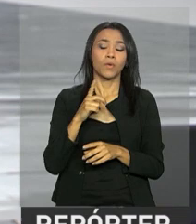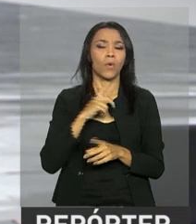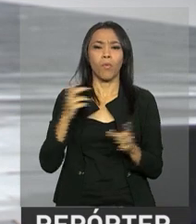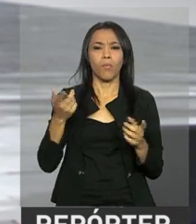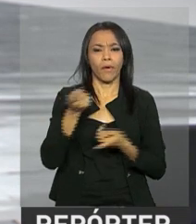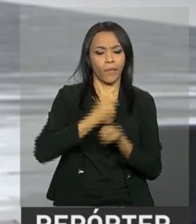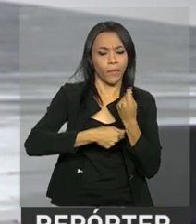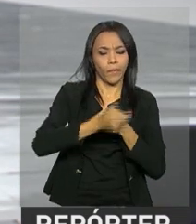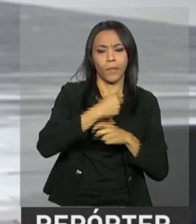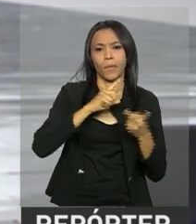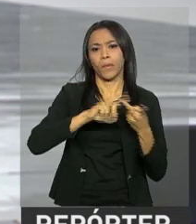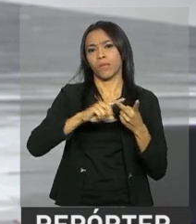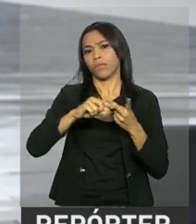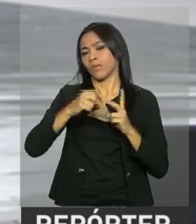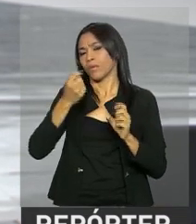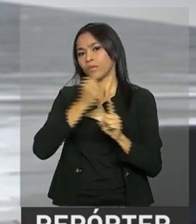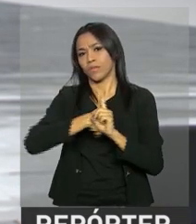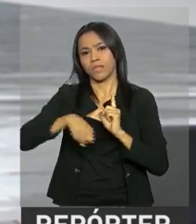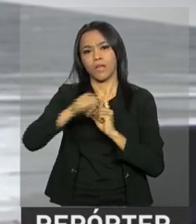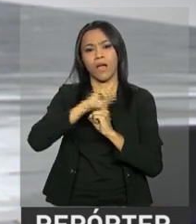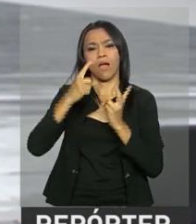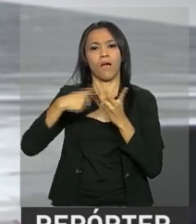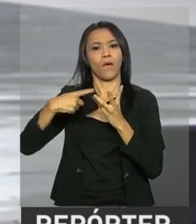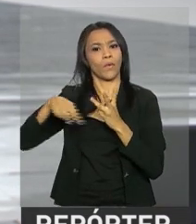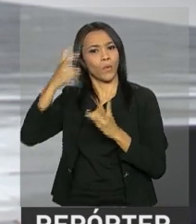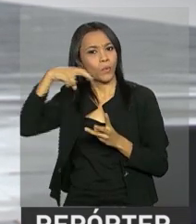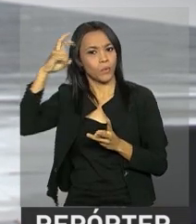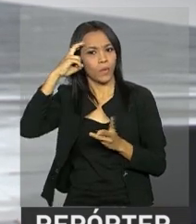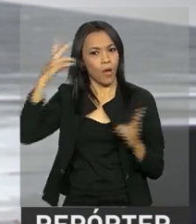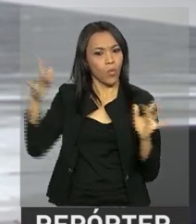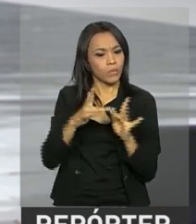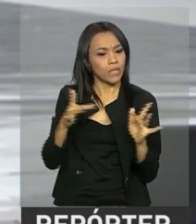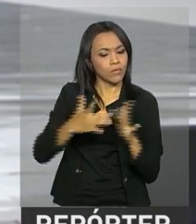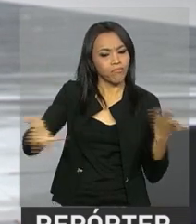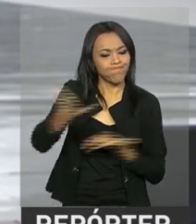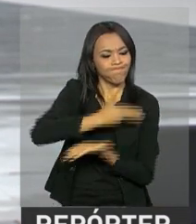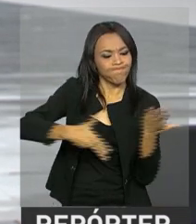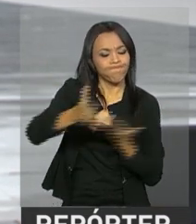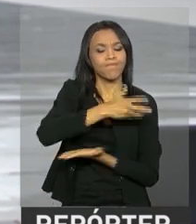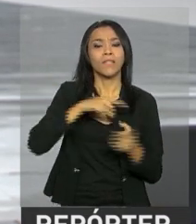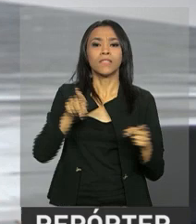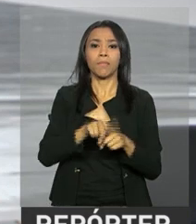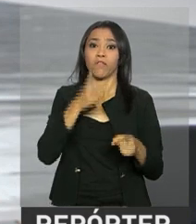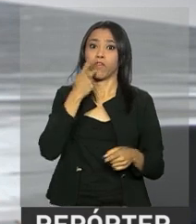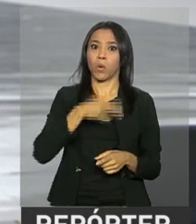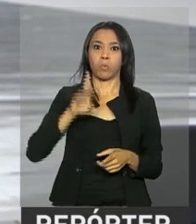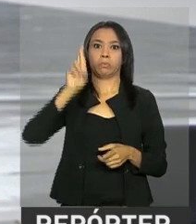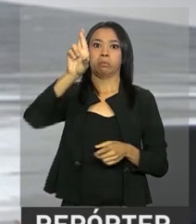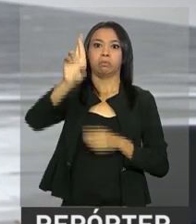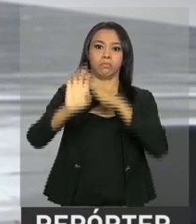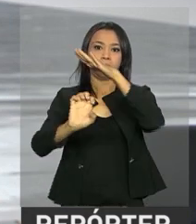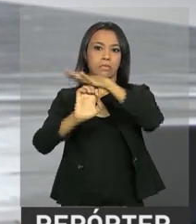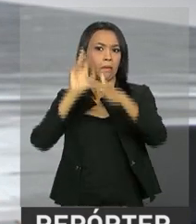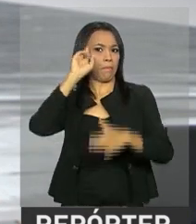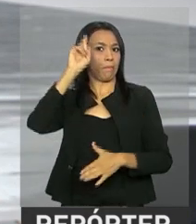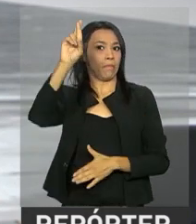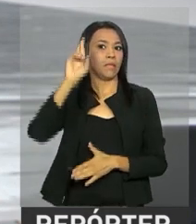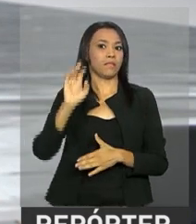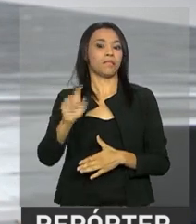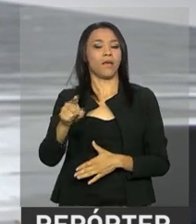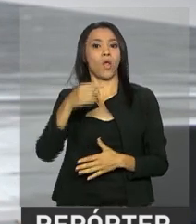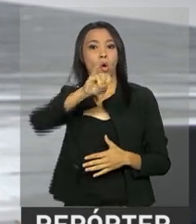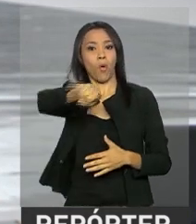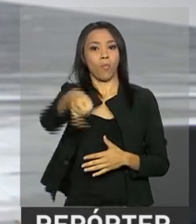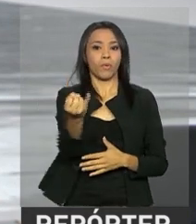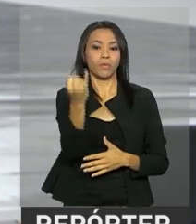econômicos, sociais e culturais, o evento também destacou a um grupo de empresários do país oportunidades de investimentos